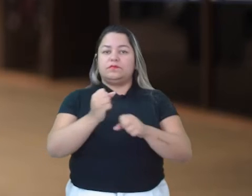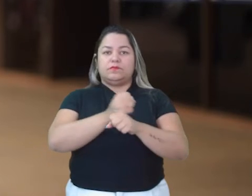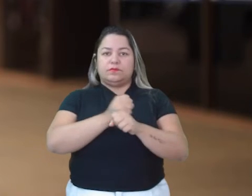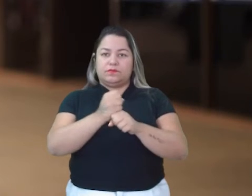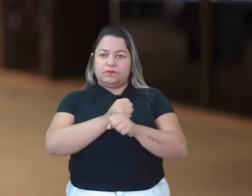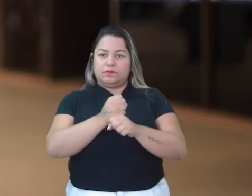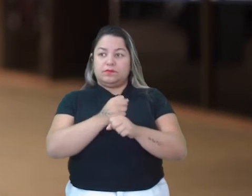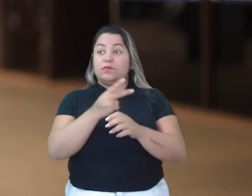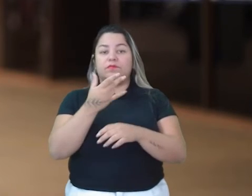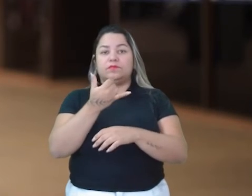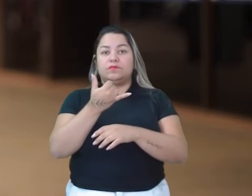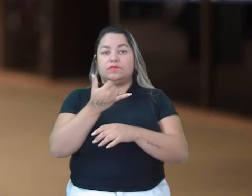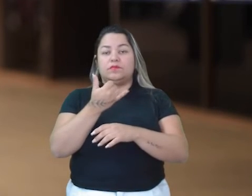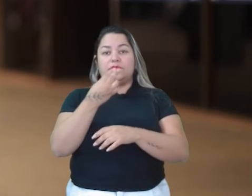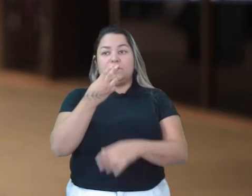último ano